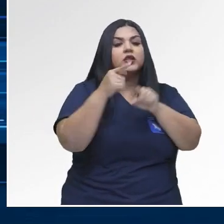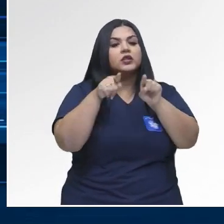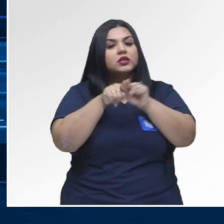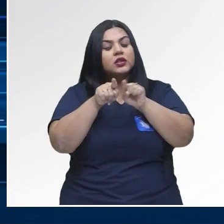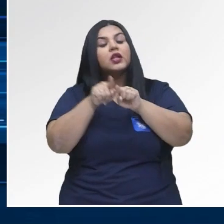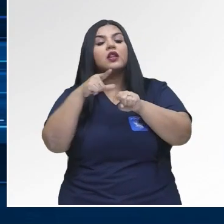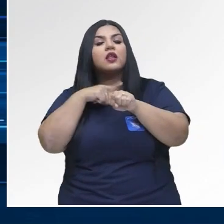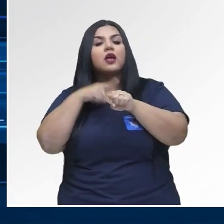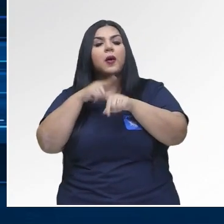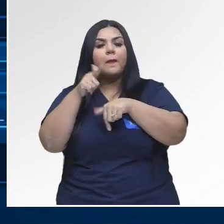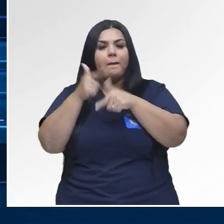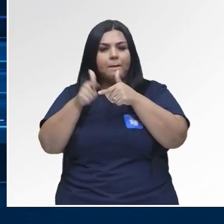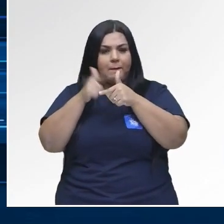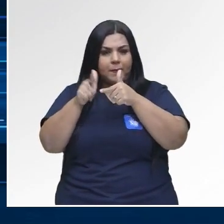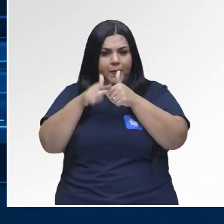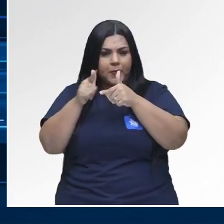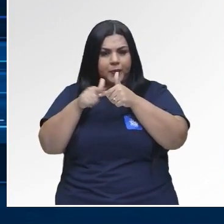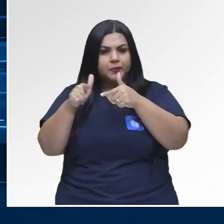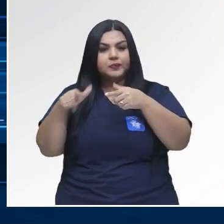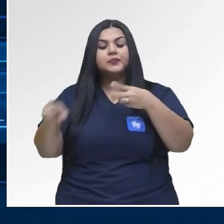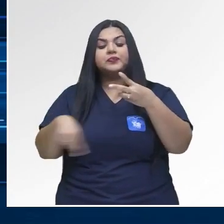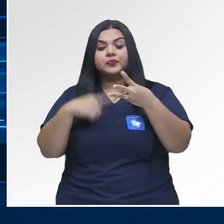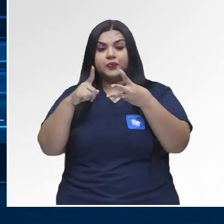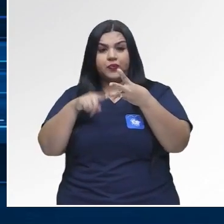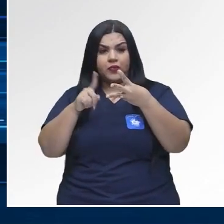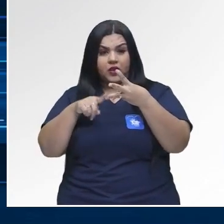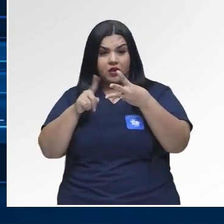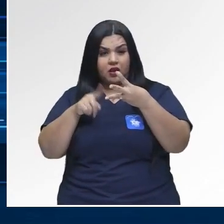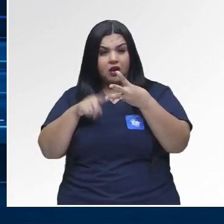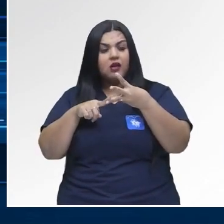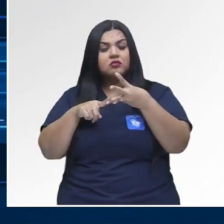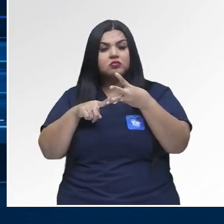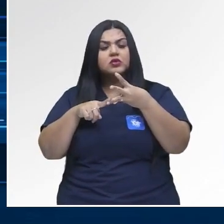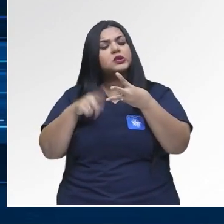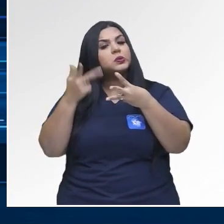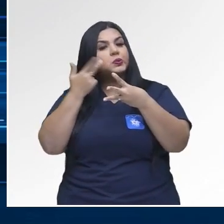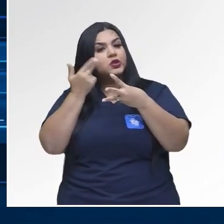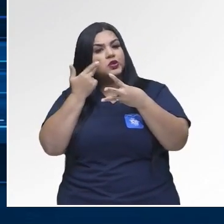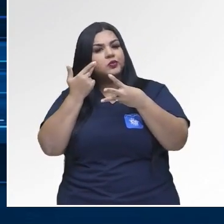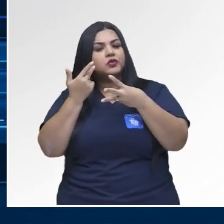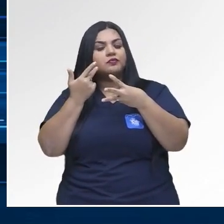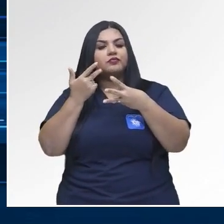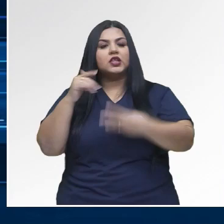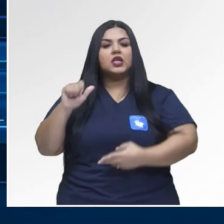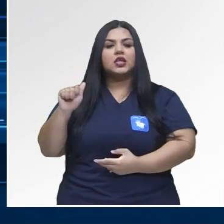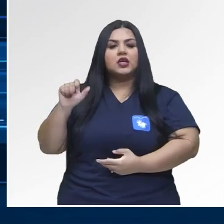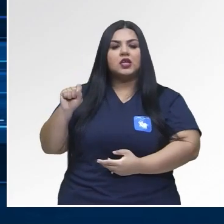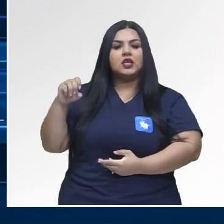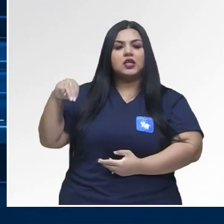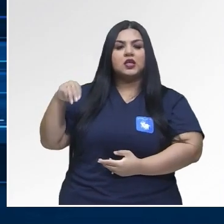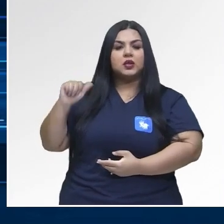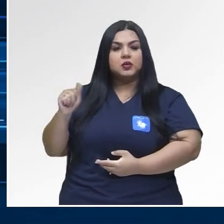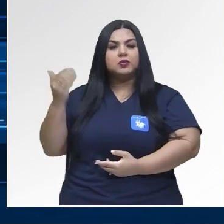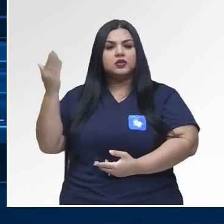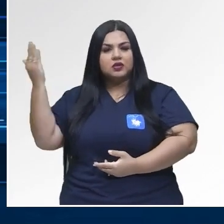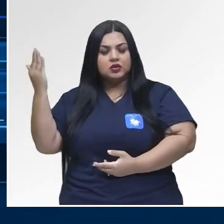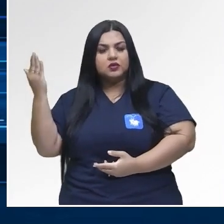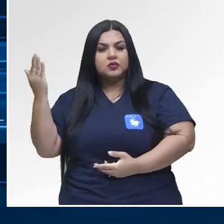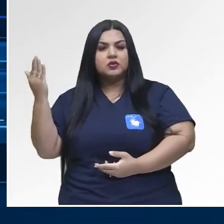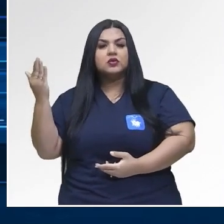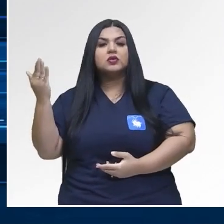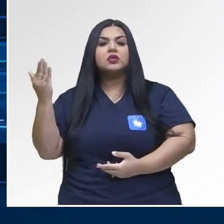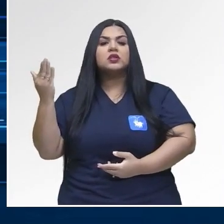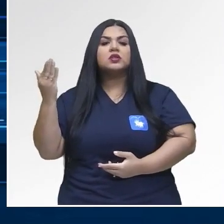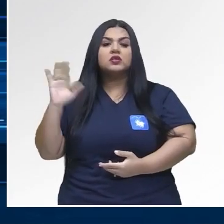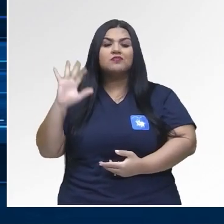problema respiratório. A outra doença que é muito comum é a asma, né? Ela também é conhecida como asma brônquica